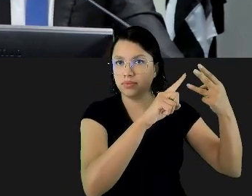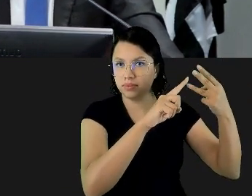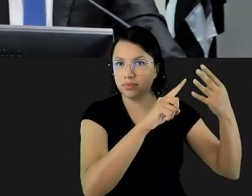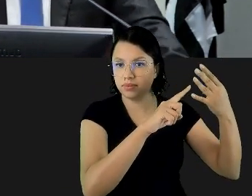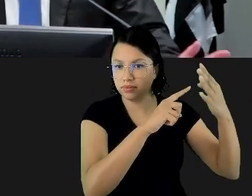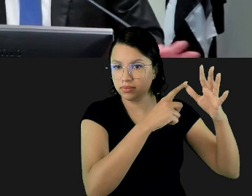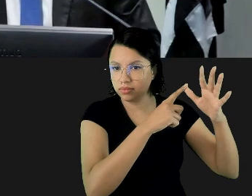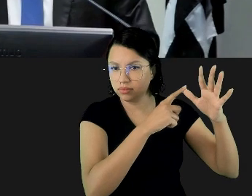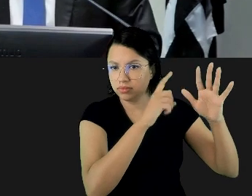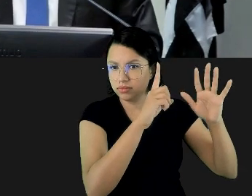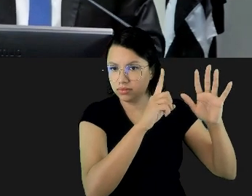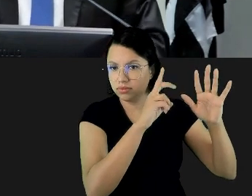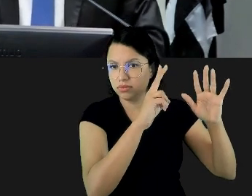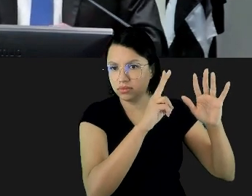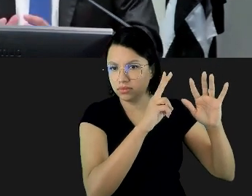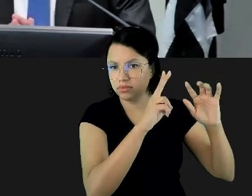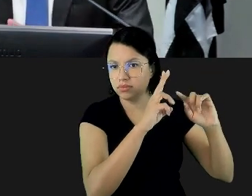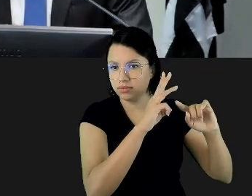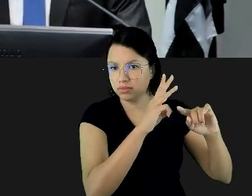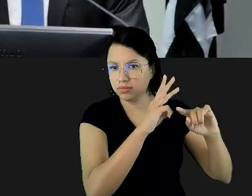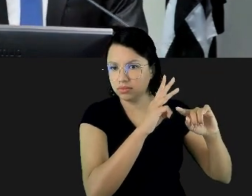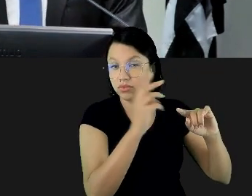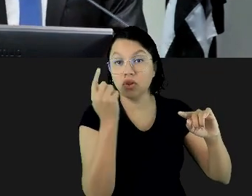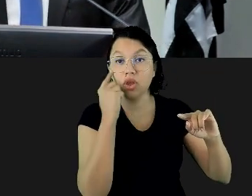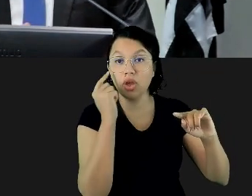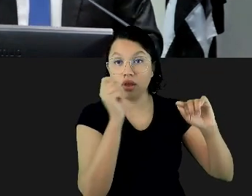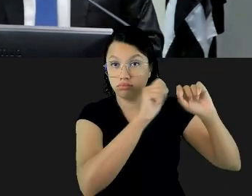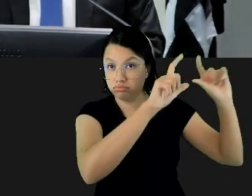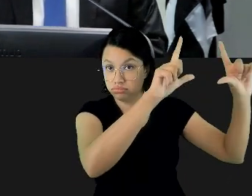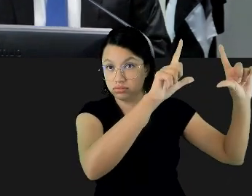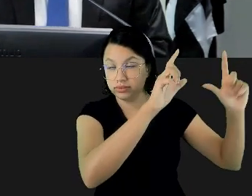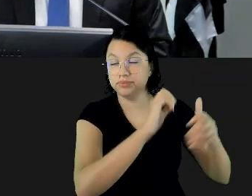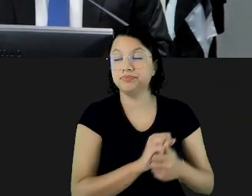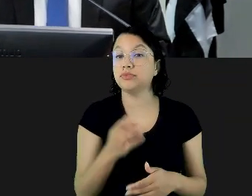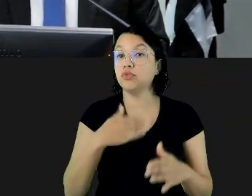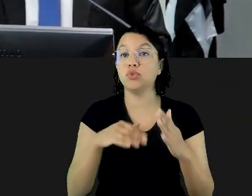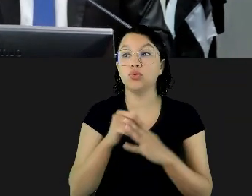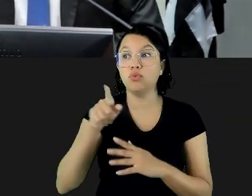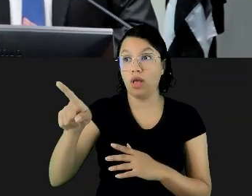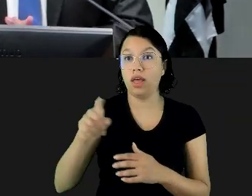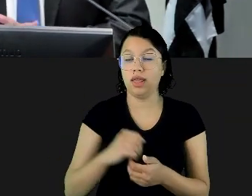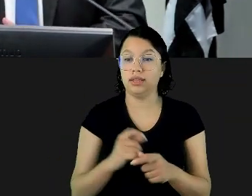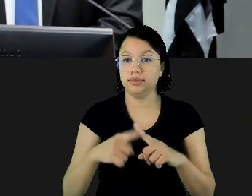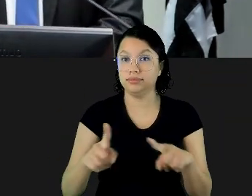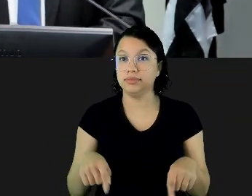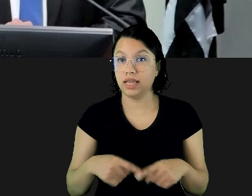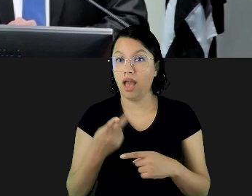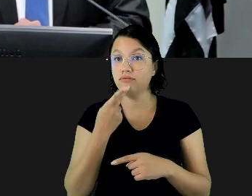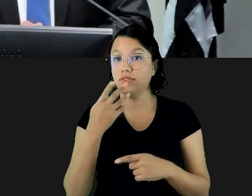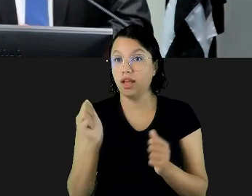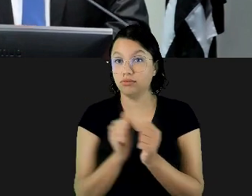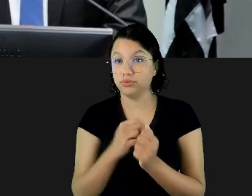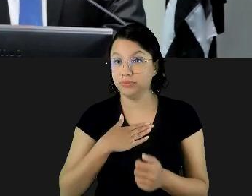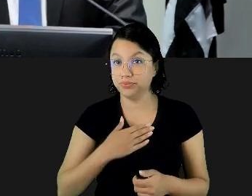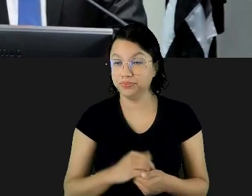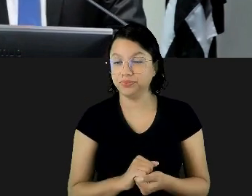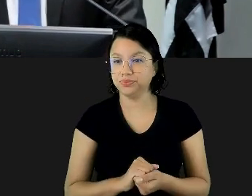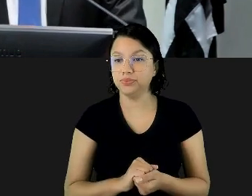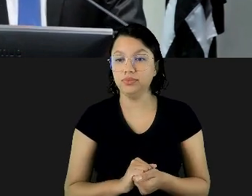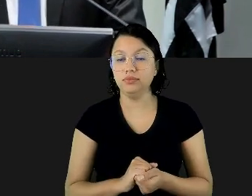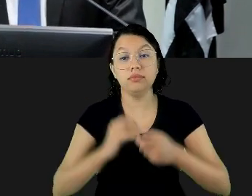Malásia, Tailândia. Foram tudo lá no gabinete. Aí, olha o povo aí. E eu expliquei para